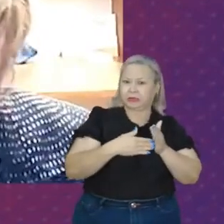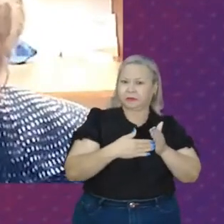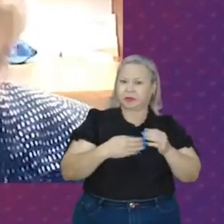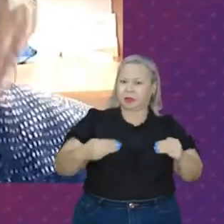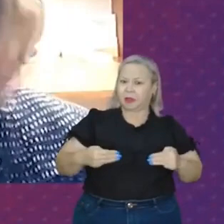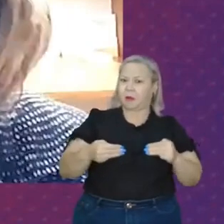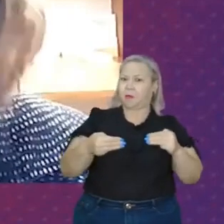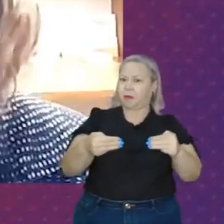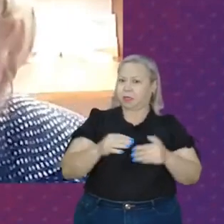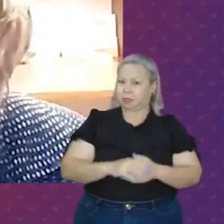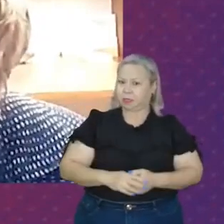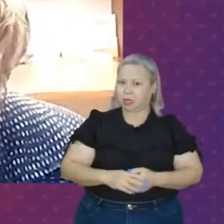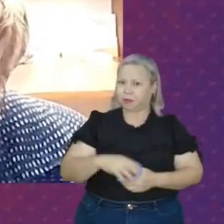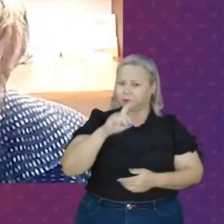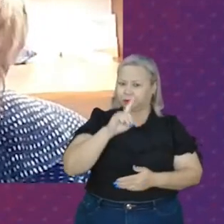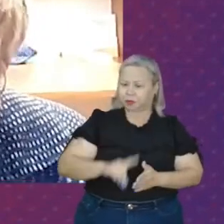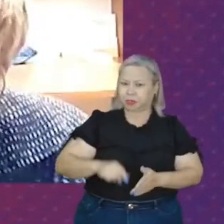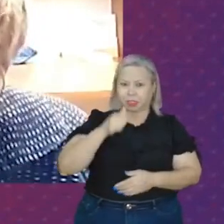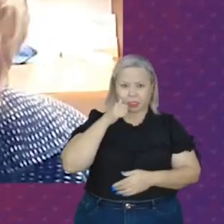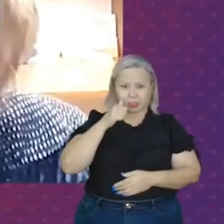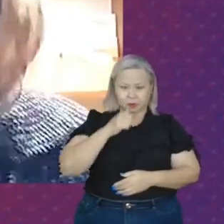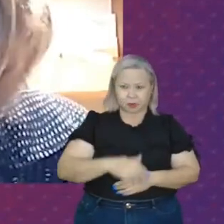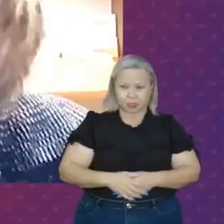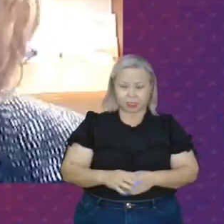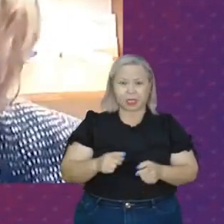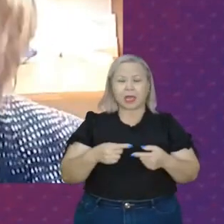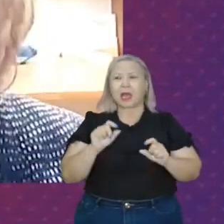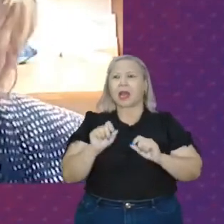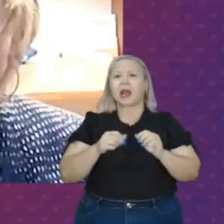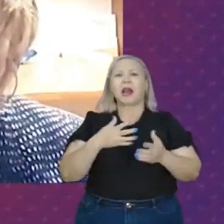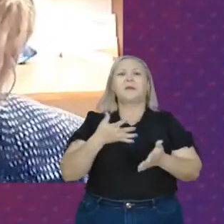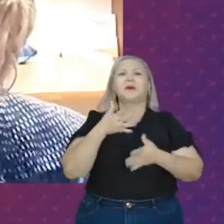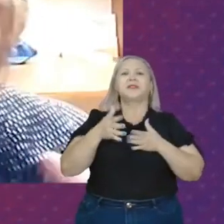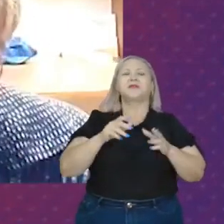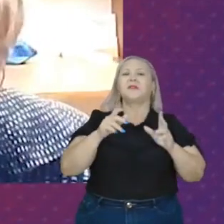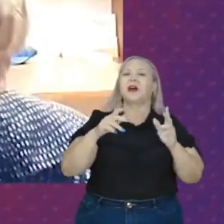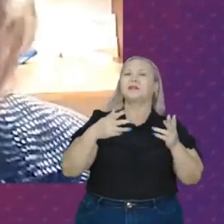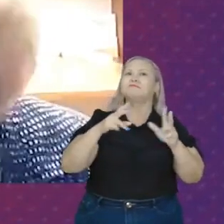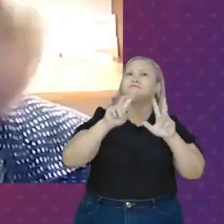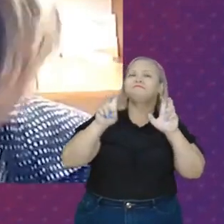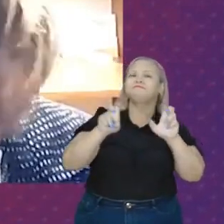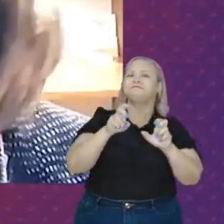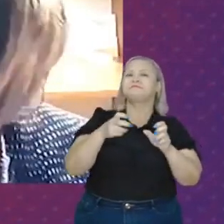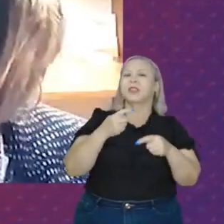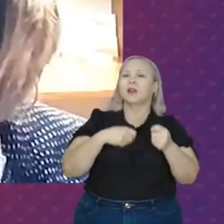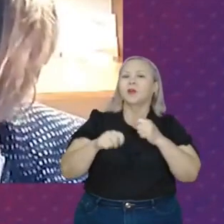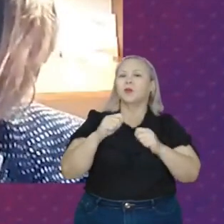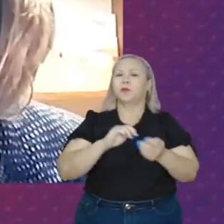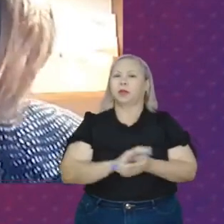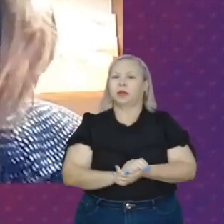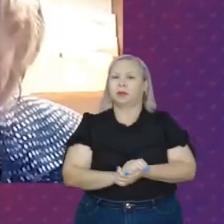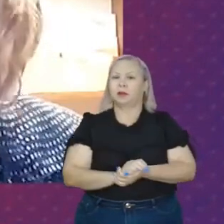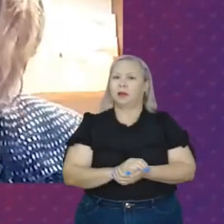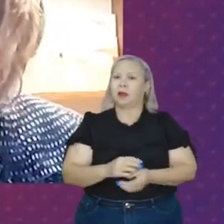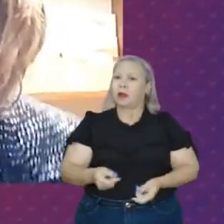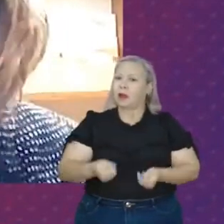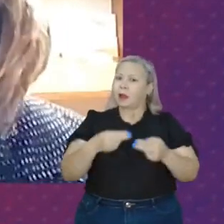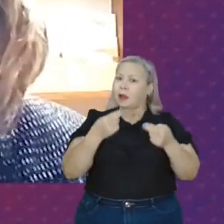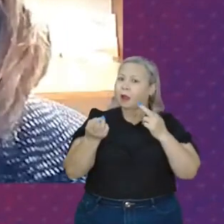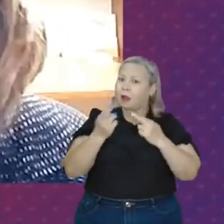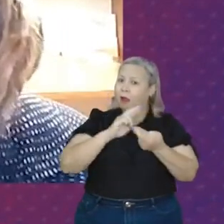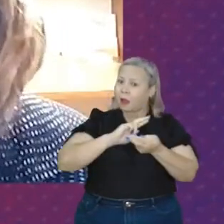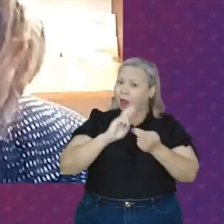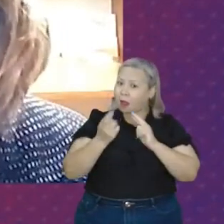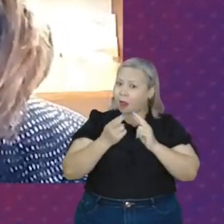Ministério de Defesa dos Direitos das Mulheres. Ah, mas ela diz respeito à economia, sim. Ela diz respeito à reforma tributária, tem que ter recorte